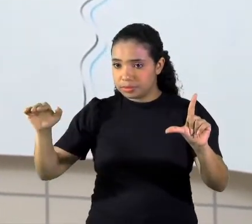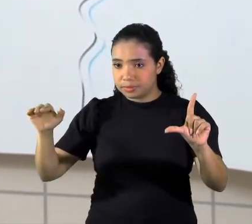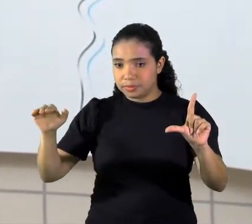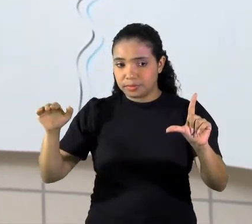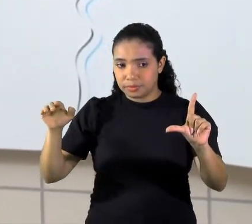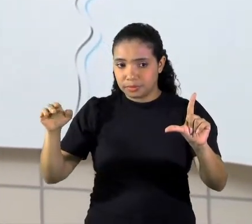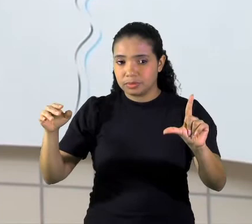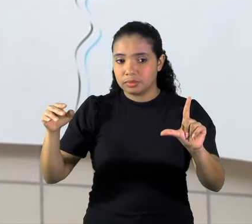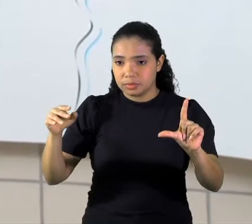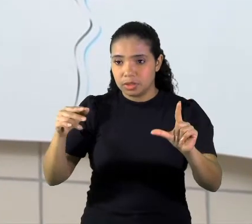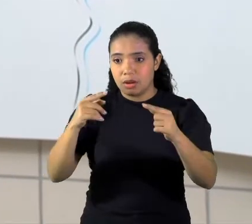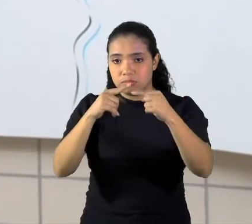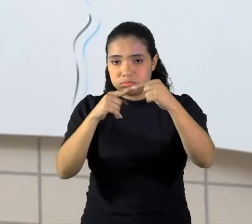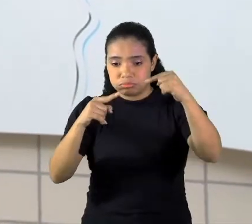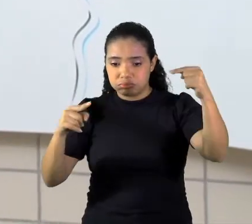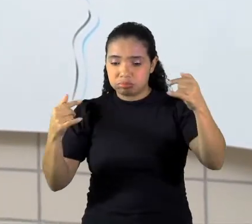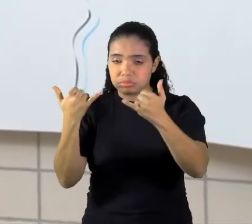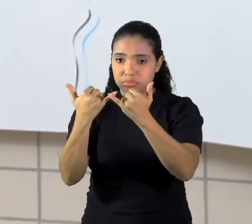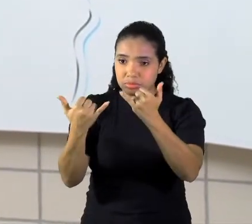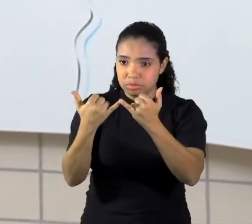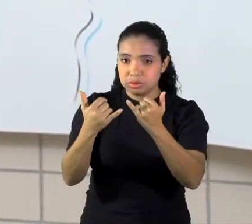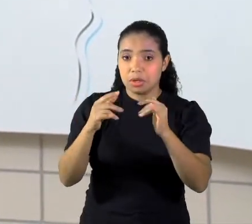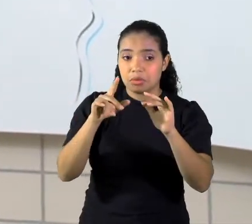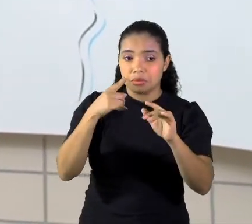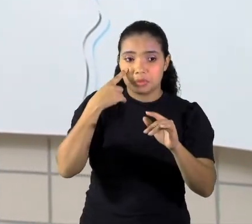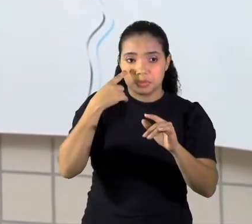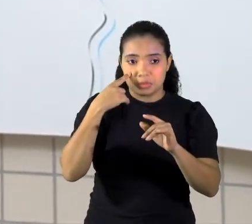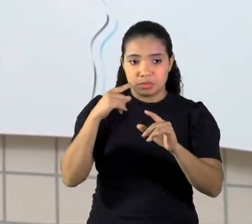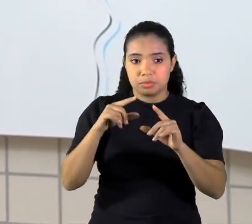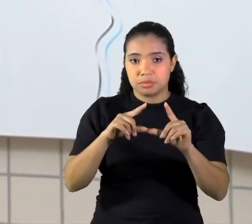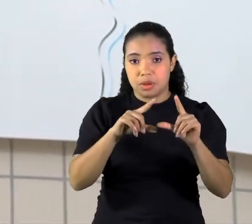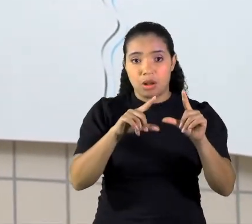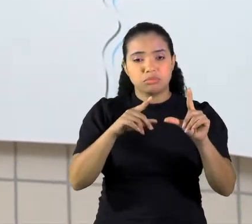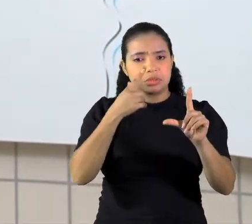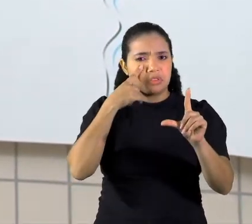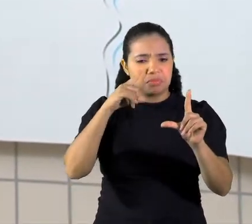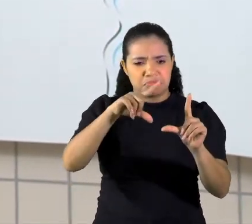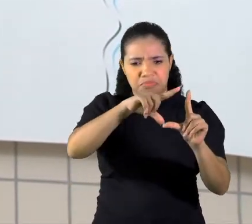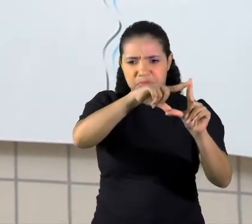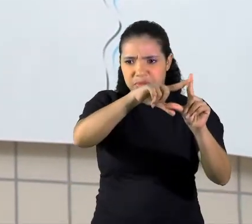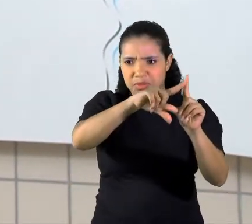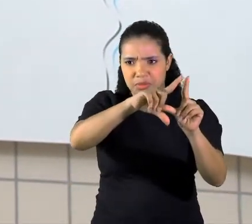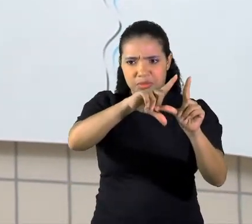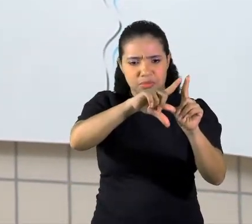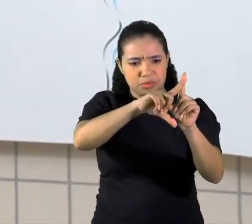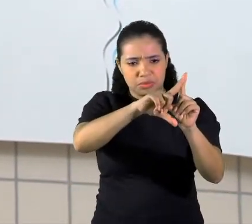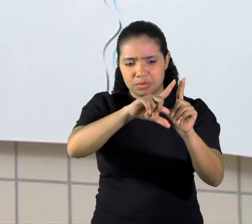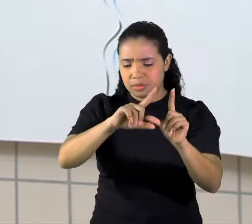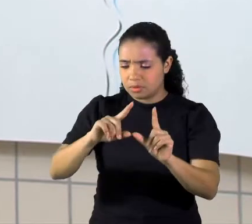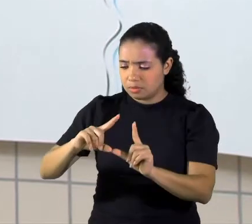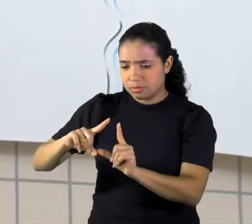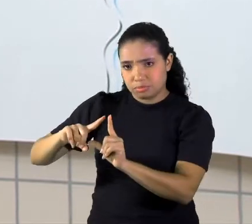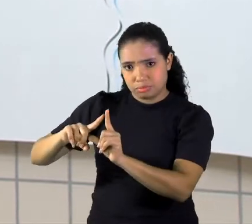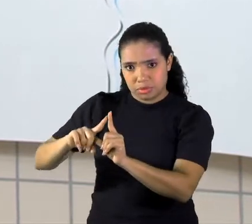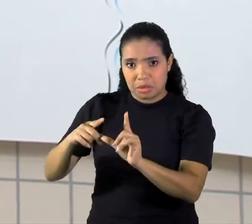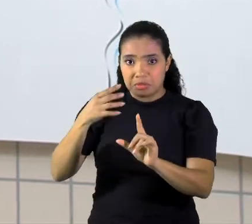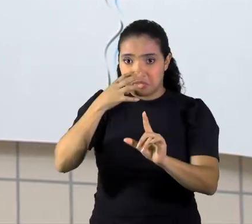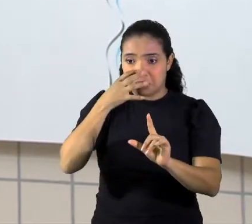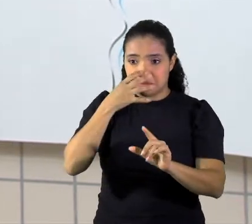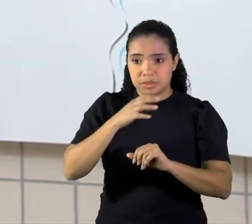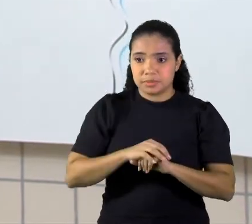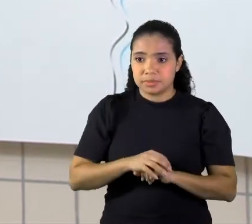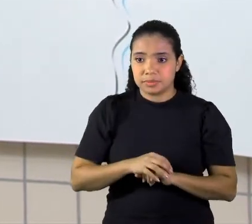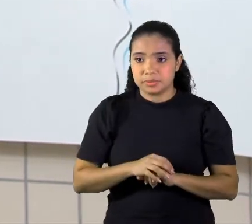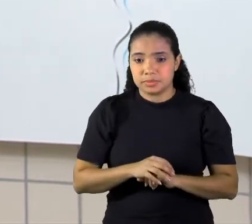triângulo também, uma vez que eu tenho 2 triângulos. Bom, o que é que eu vou observar? Esse ângulo aqui que ele chamou de D,